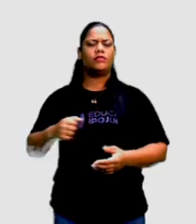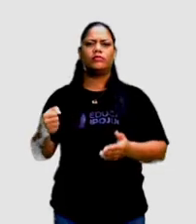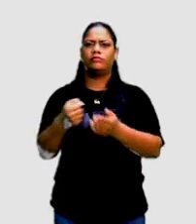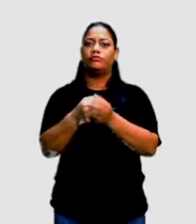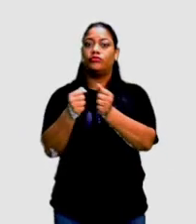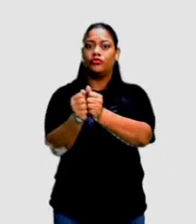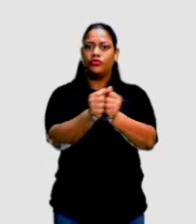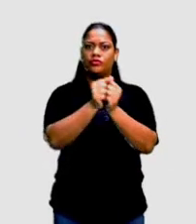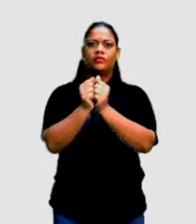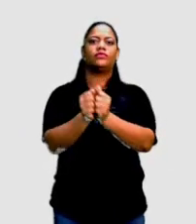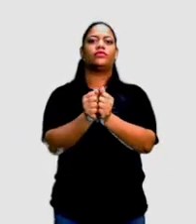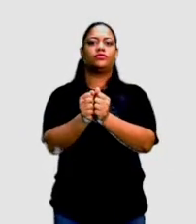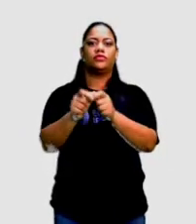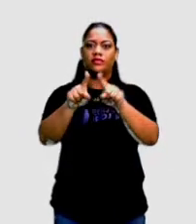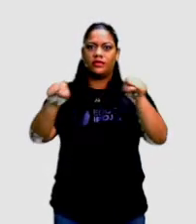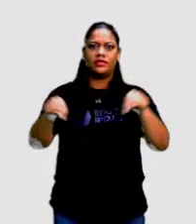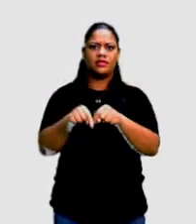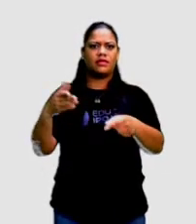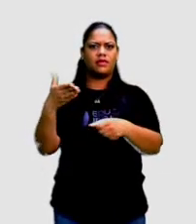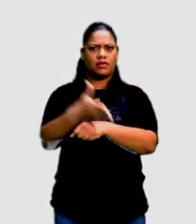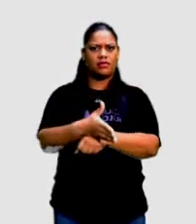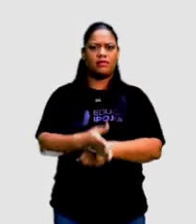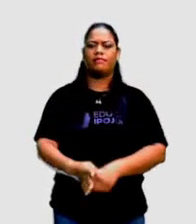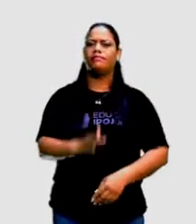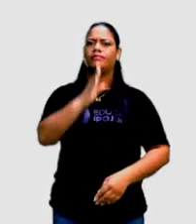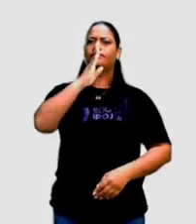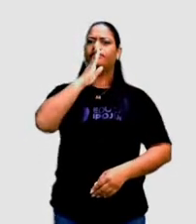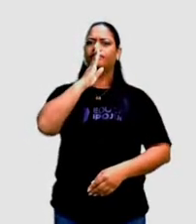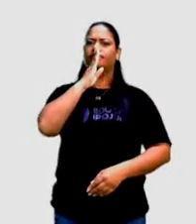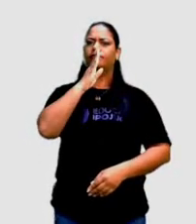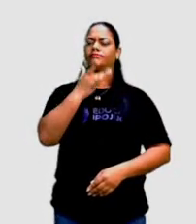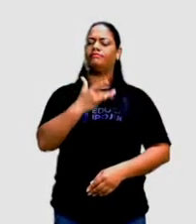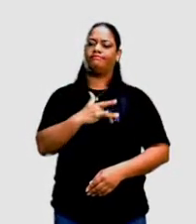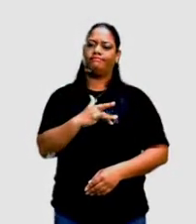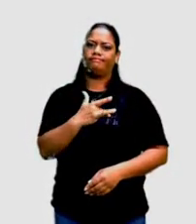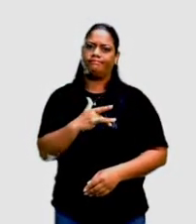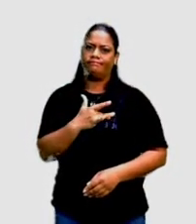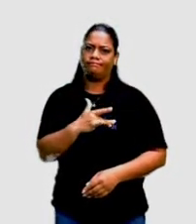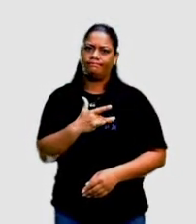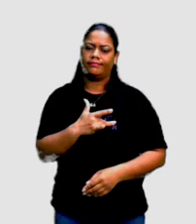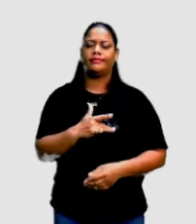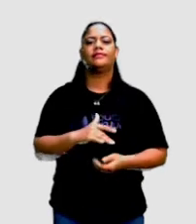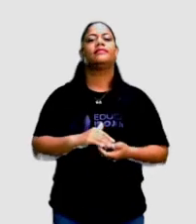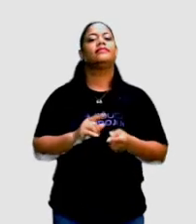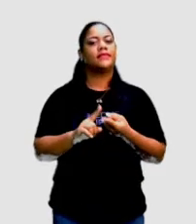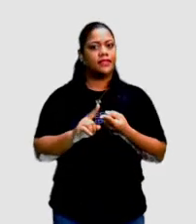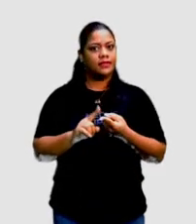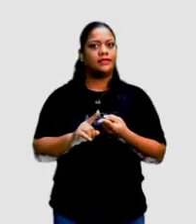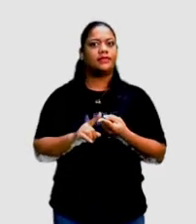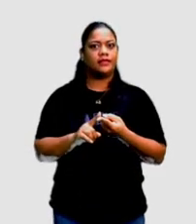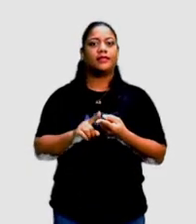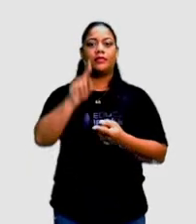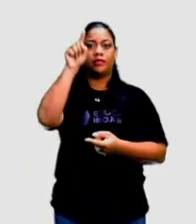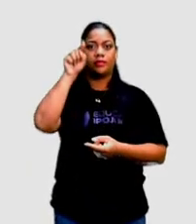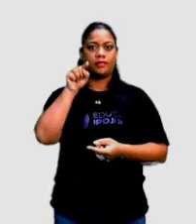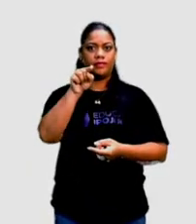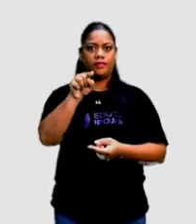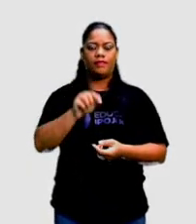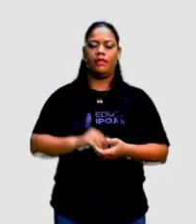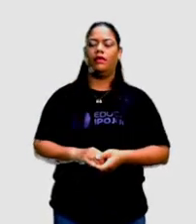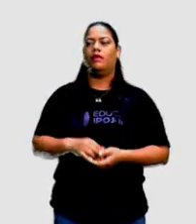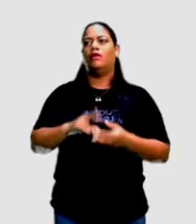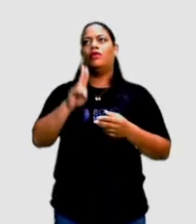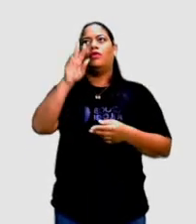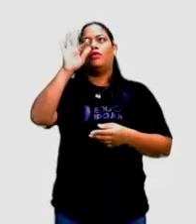Entre na sala. Cale-se. Que pena. Após interjeições, também empregamos a exclamação.